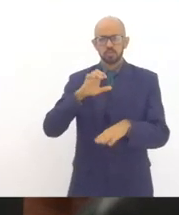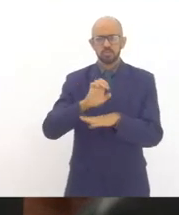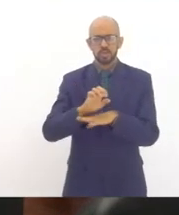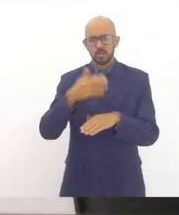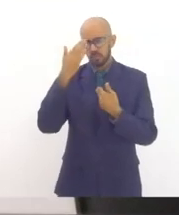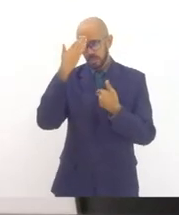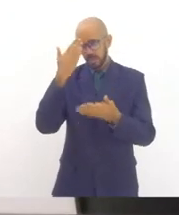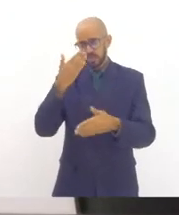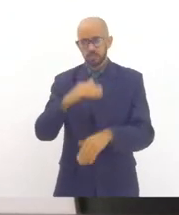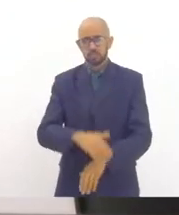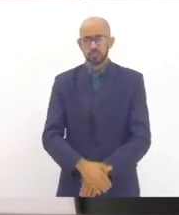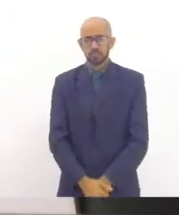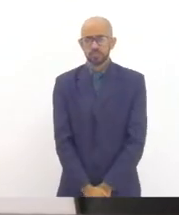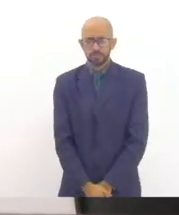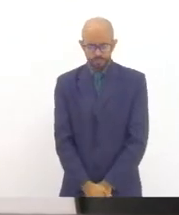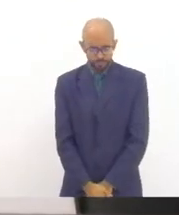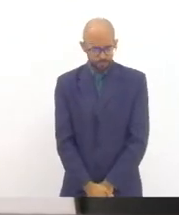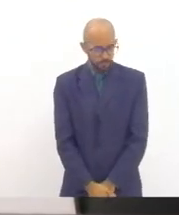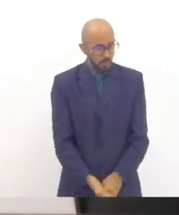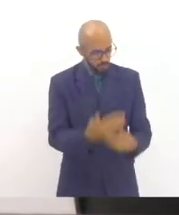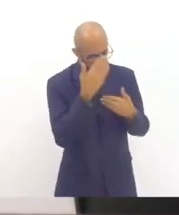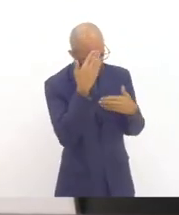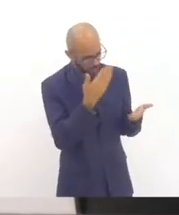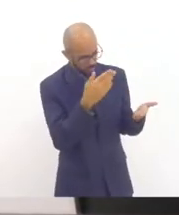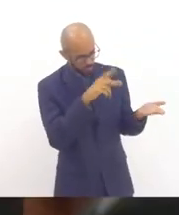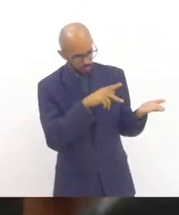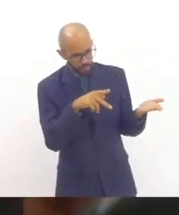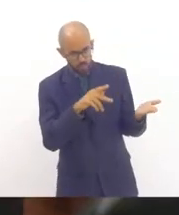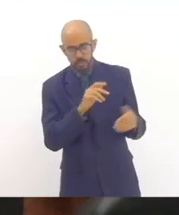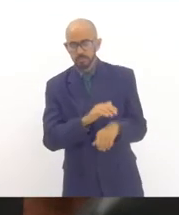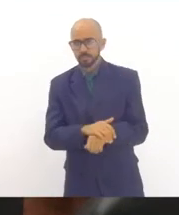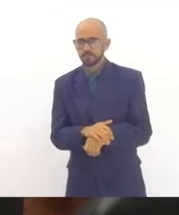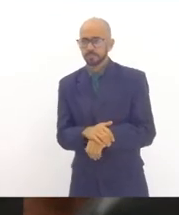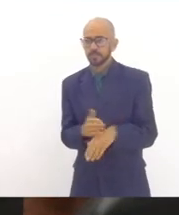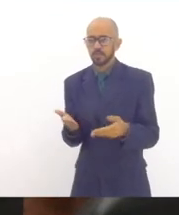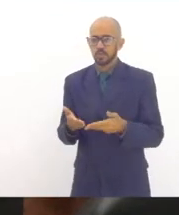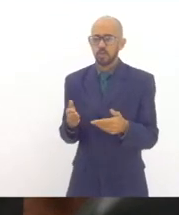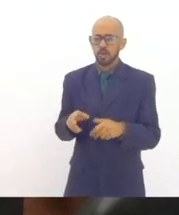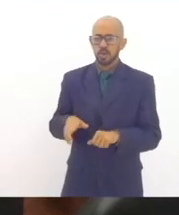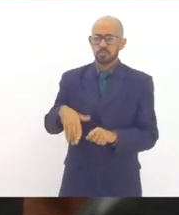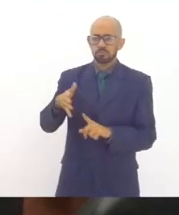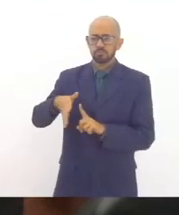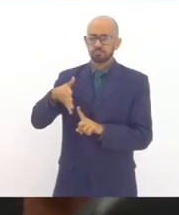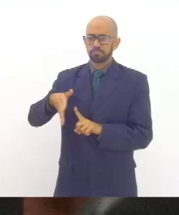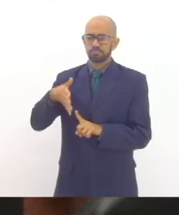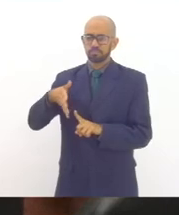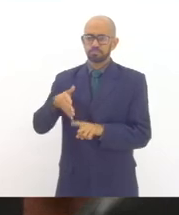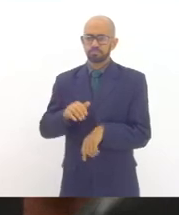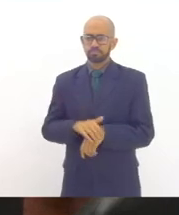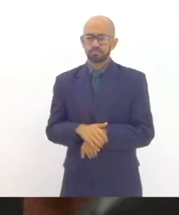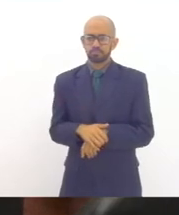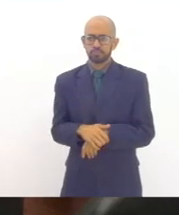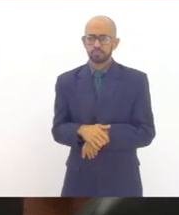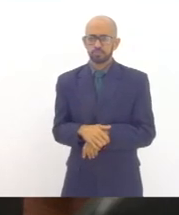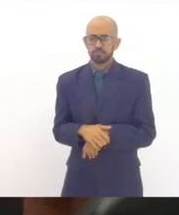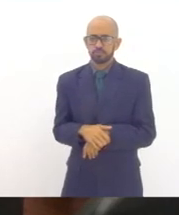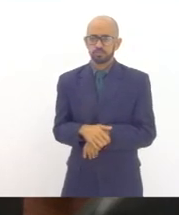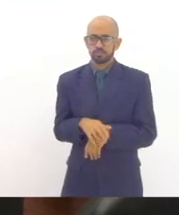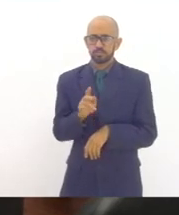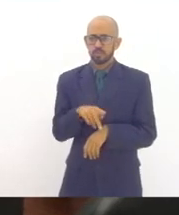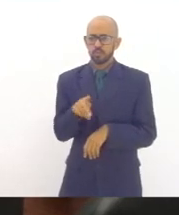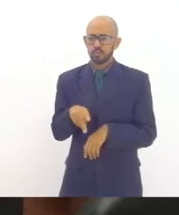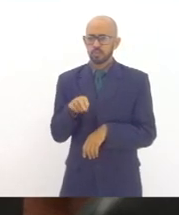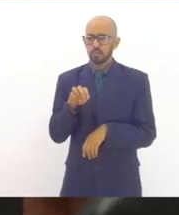obrigada. Obrigado, professora. Chamo para fazer uso da palavra agora. Professor